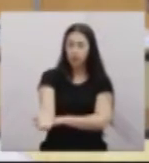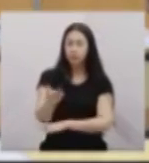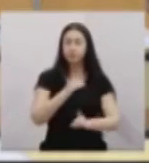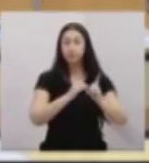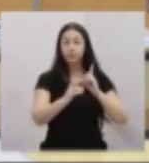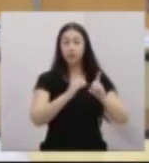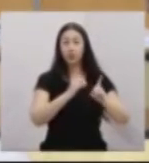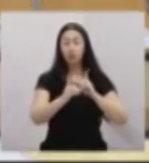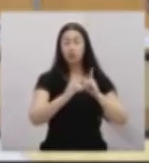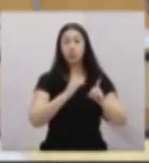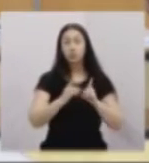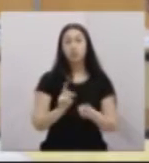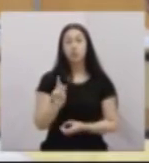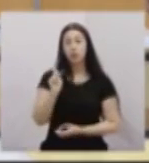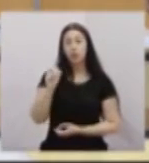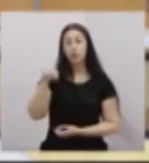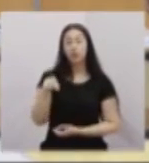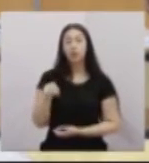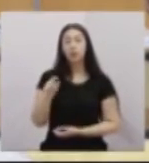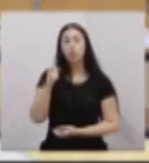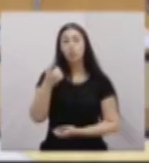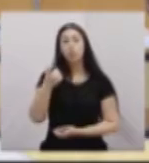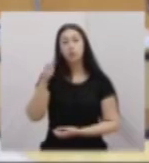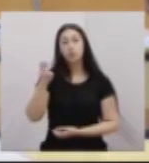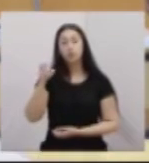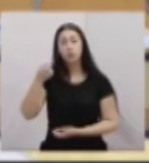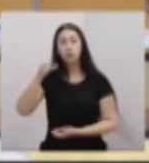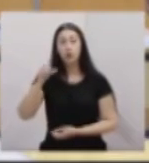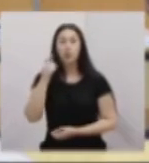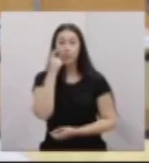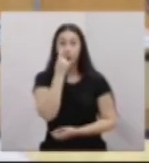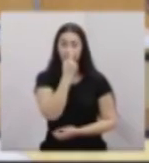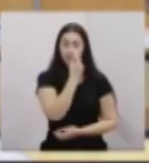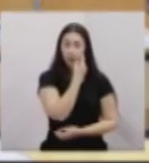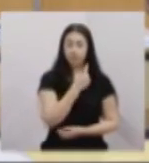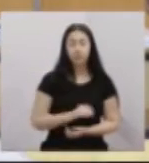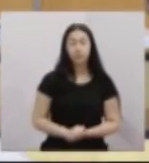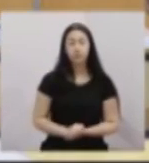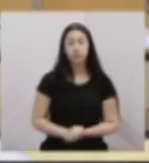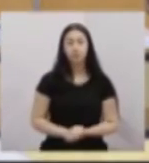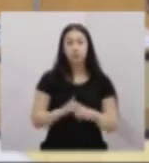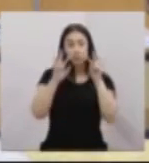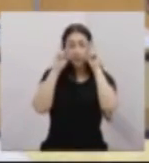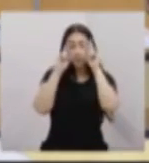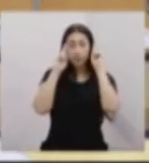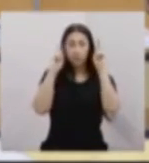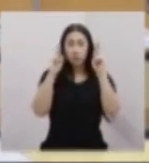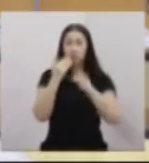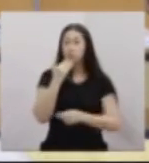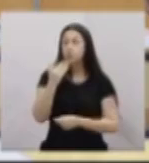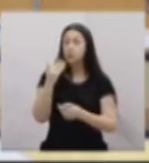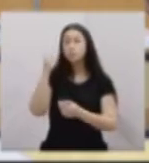Dutra, KM 159, ao lado da churrascaria Dragão, no Parque Meia Lua. Assim sendo, muito respeitosamente, recorremos